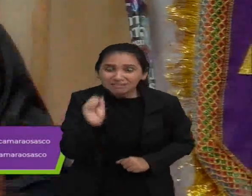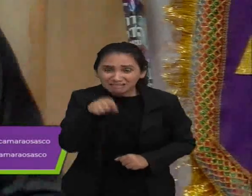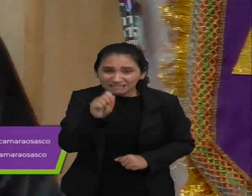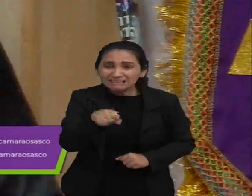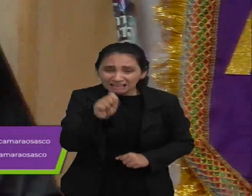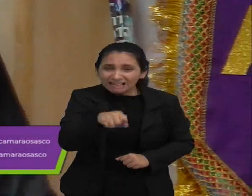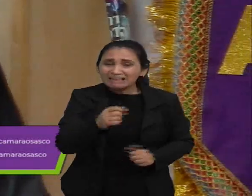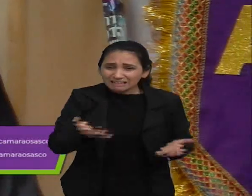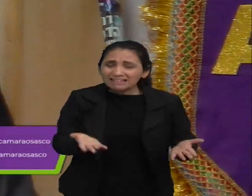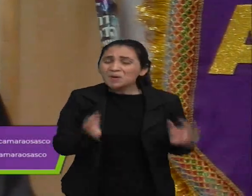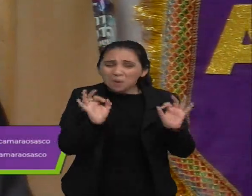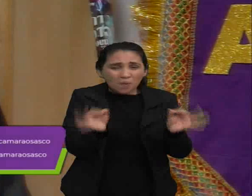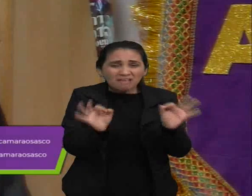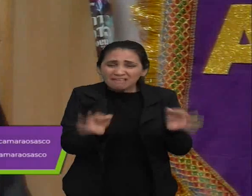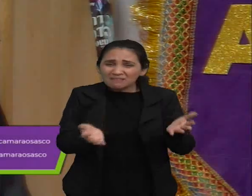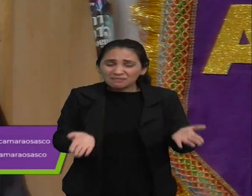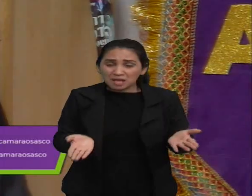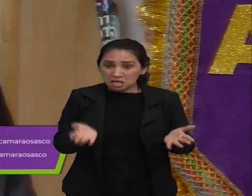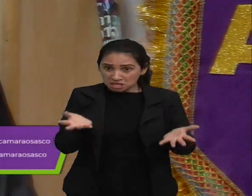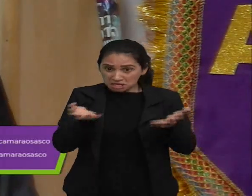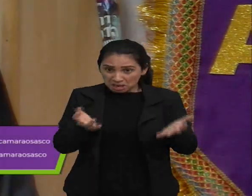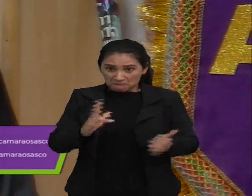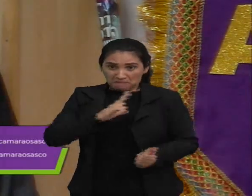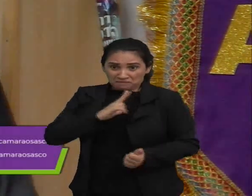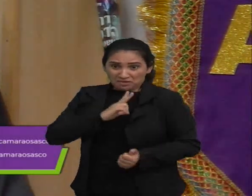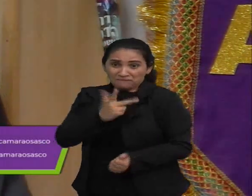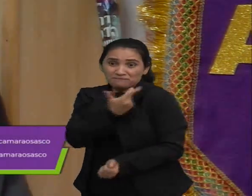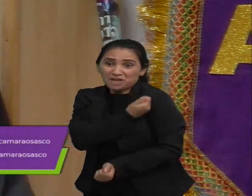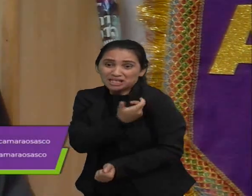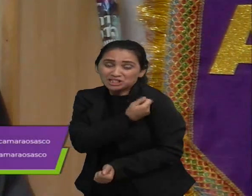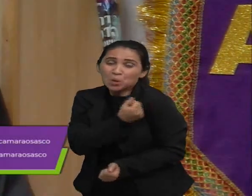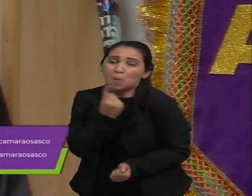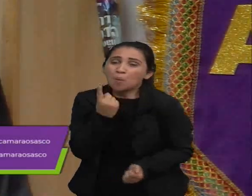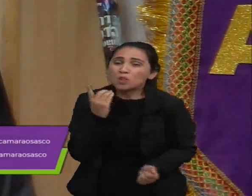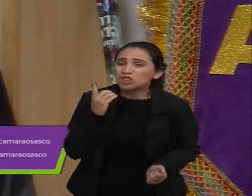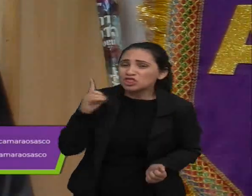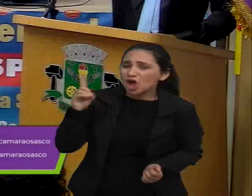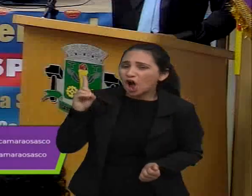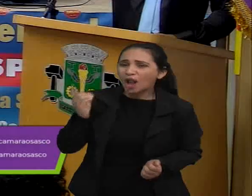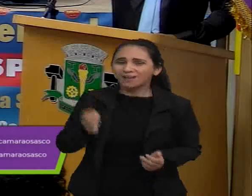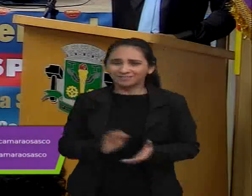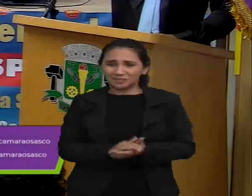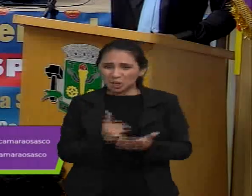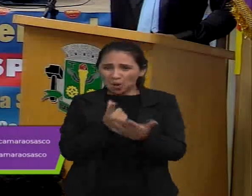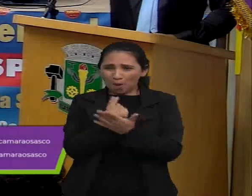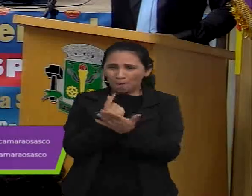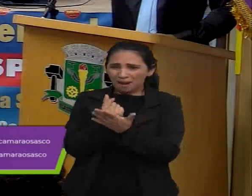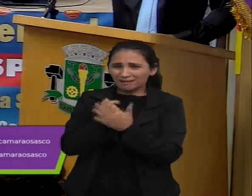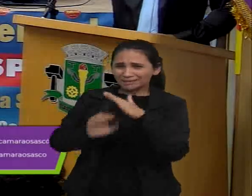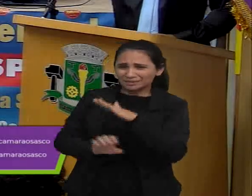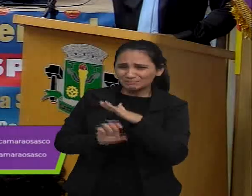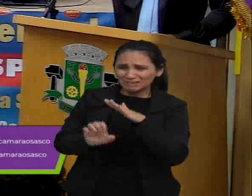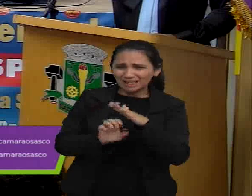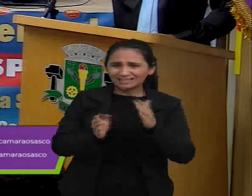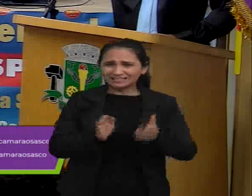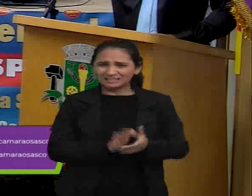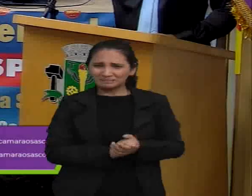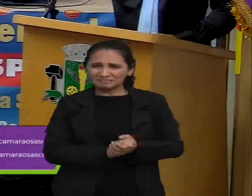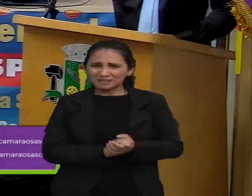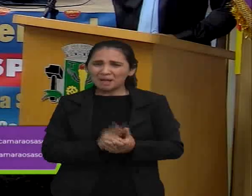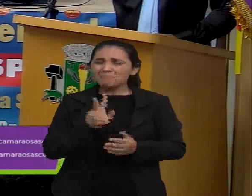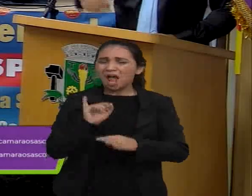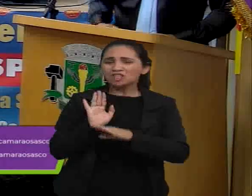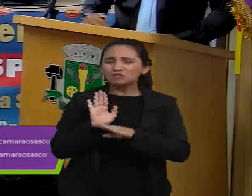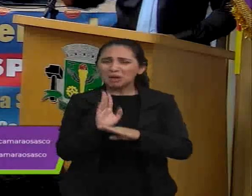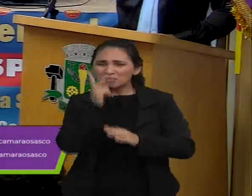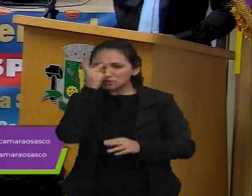privatizar as vacinas através de um dólar comprando de empresas para pegar aqui e afetar